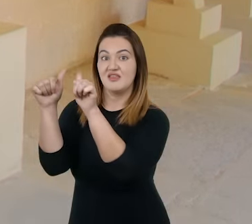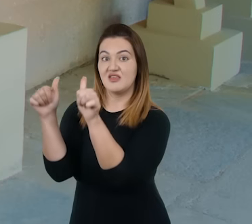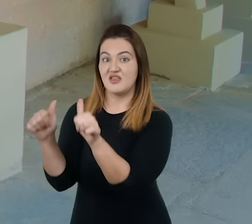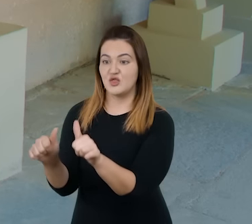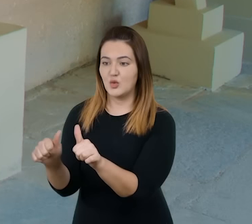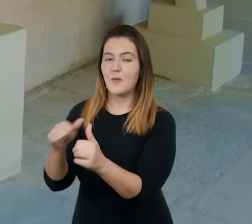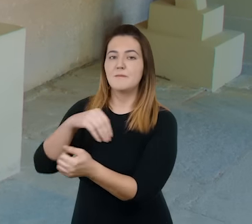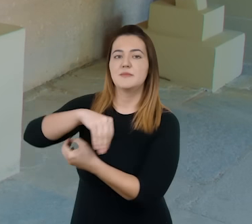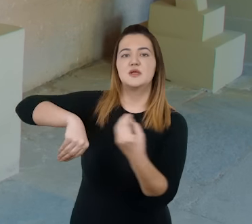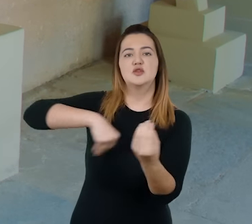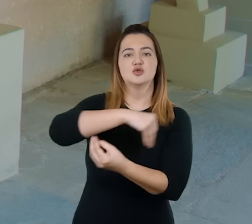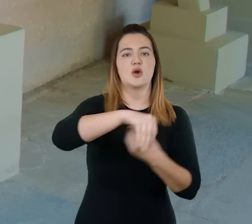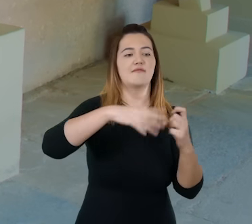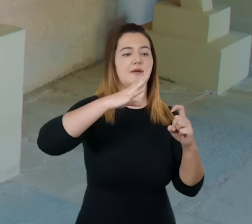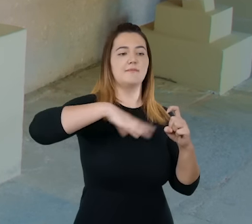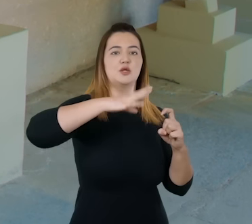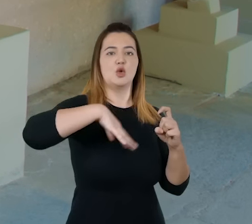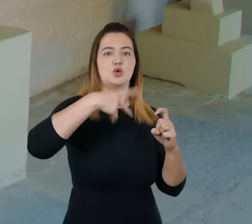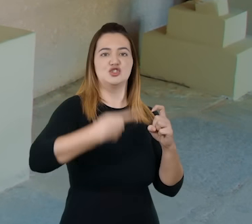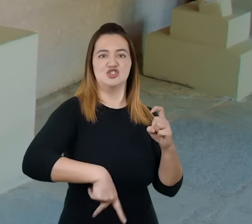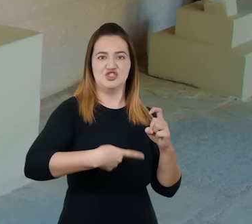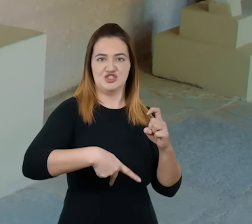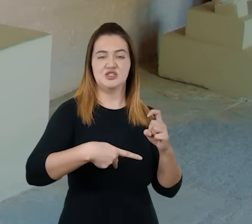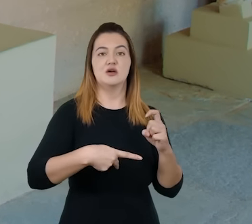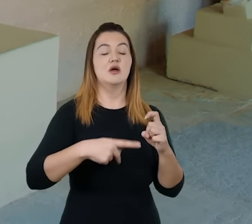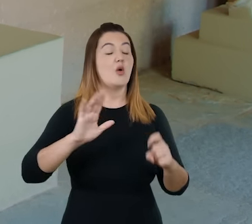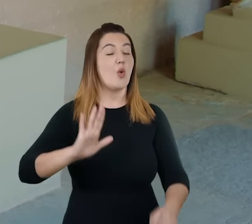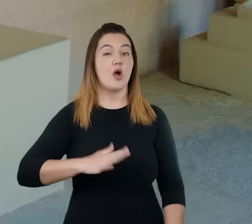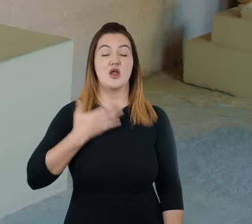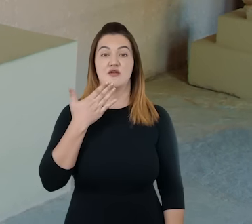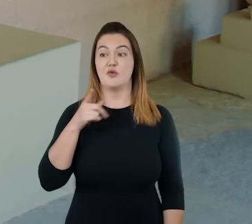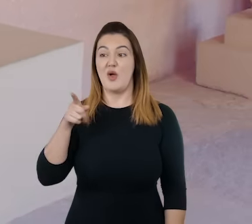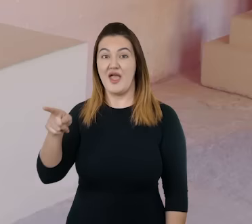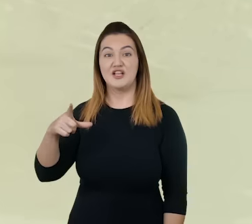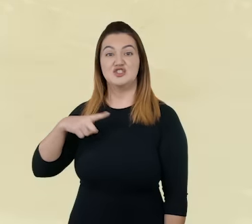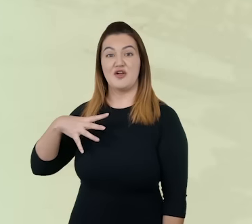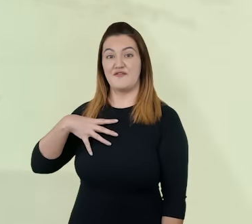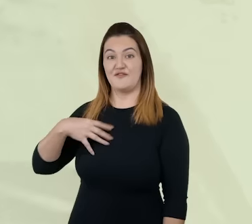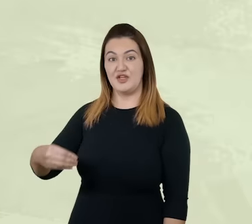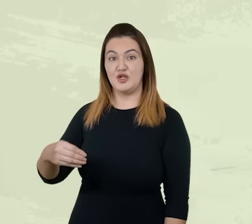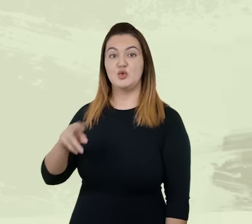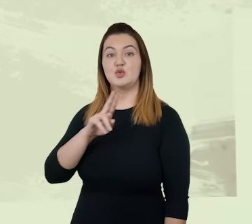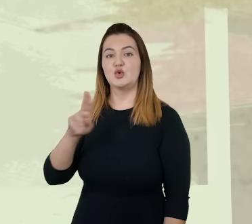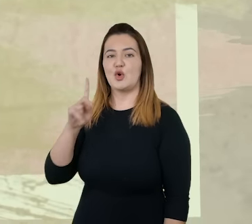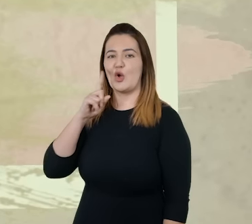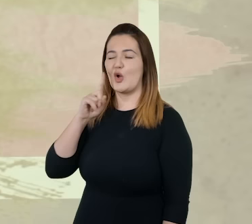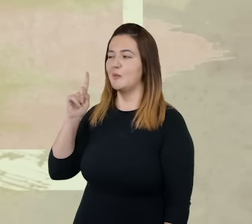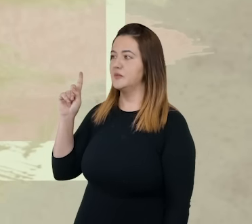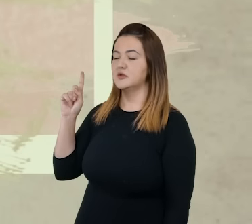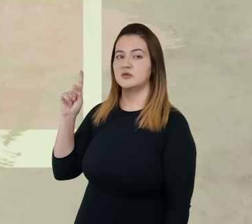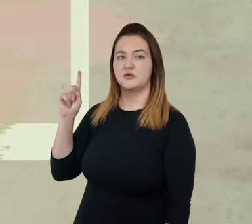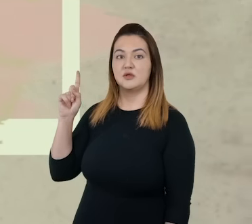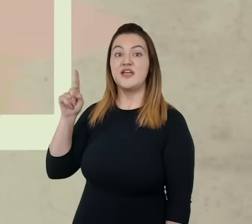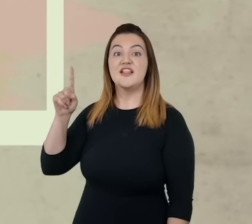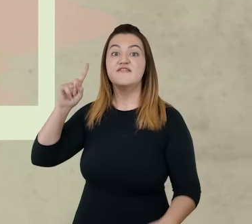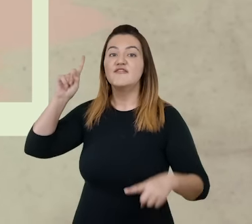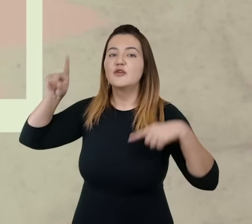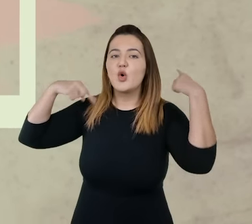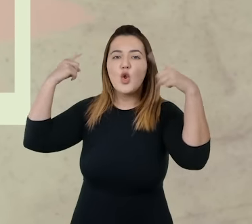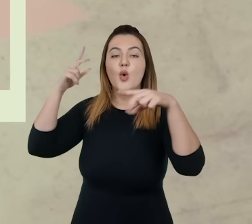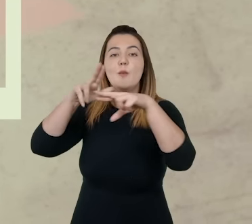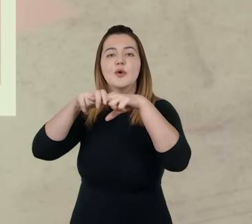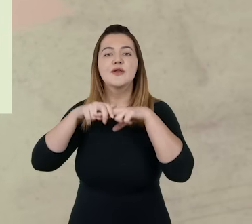a mitologia que a acompanhava, era terrível. Cibele tinha um filho chamado Atis, que ficou louco